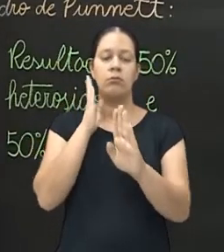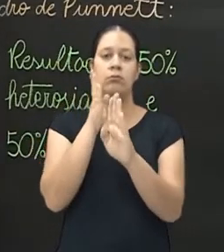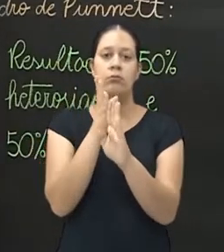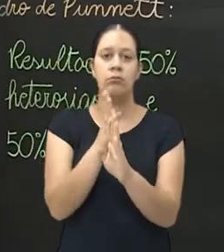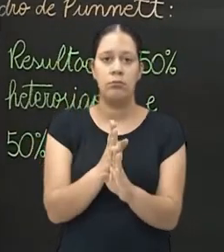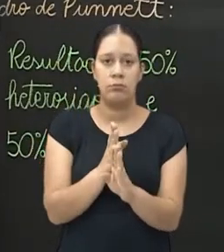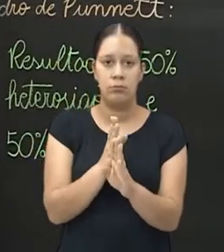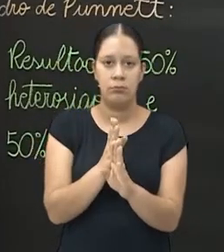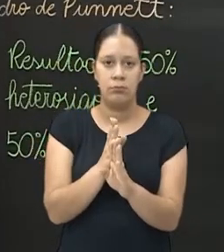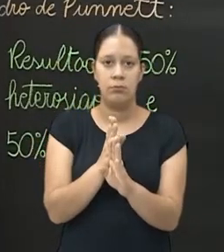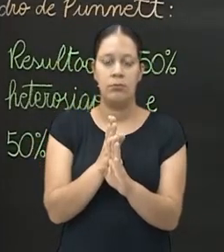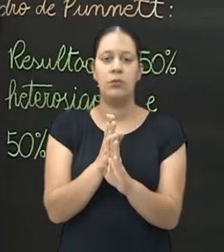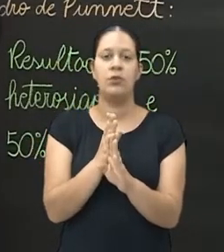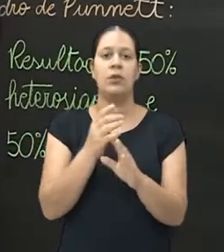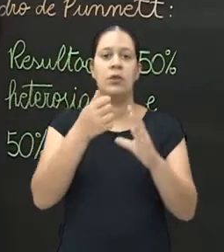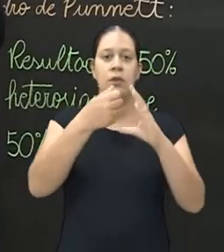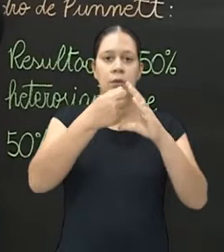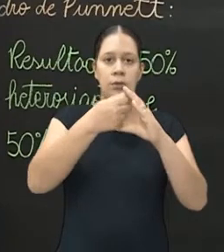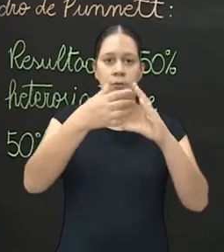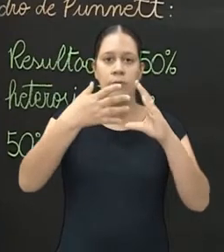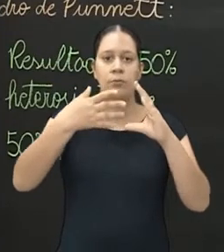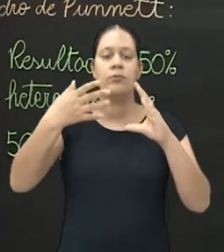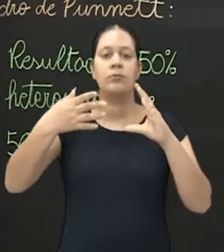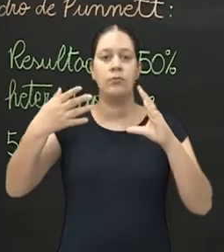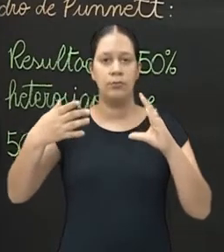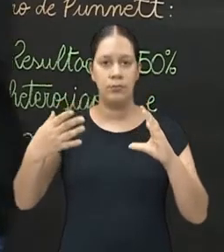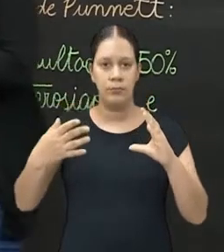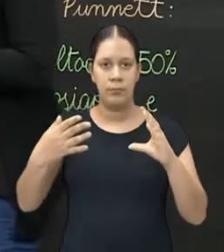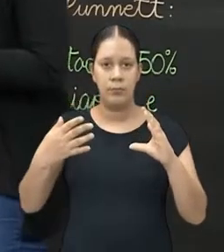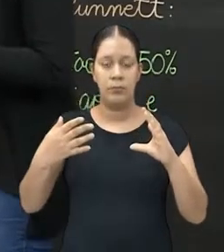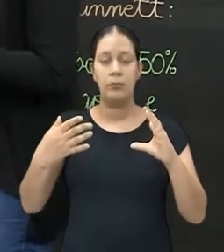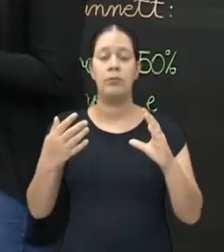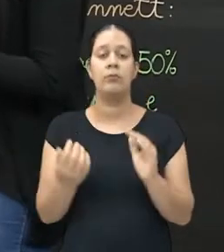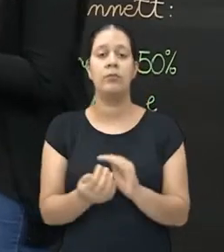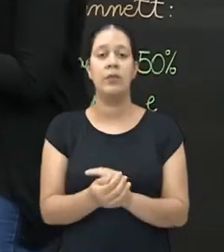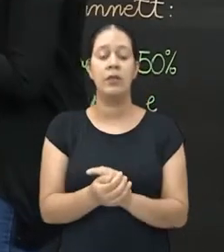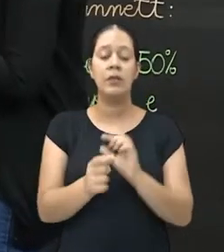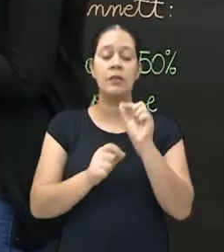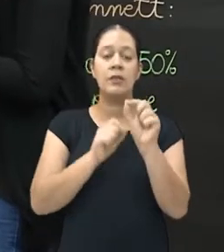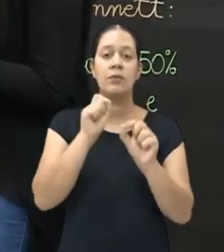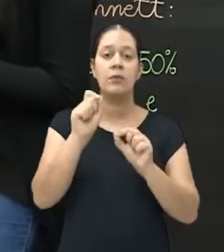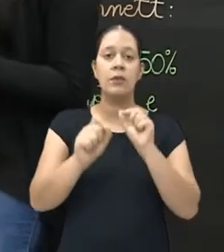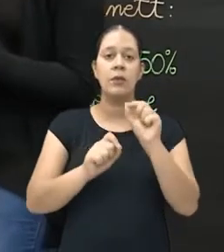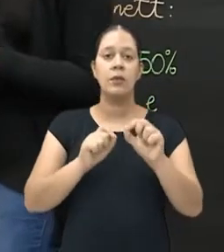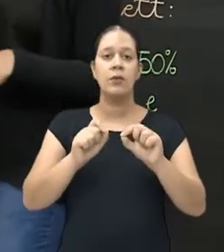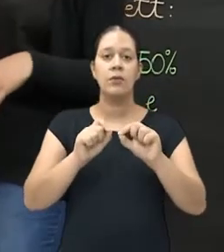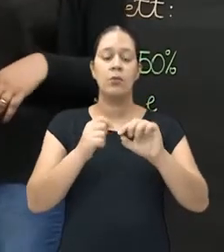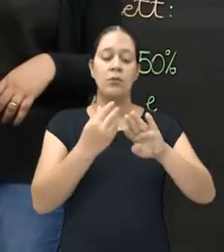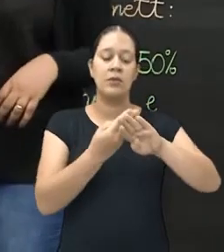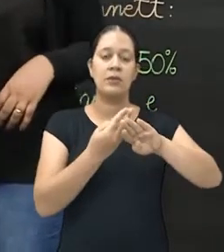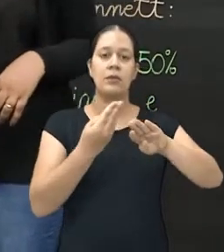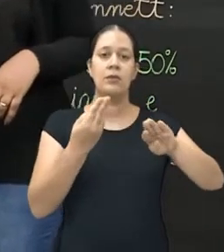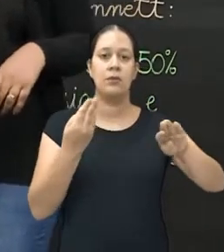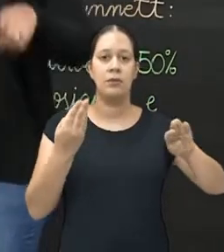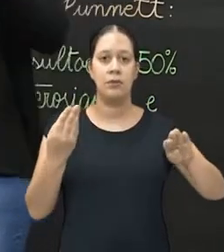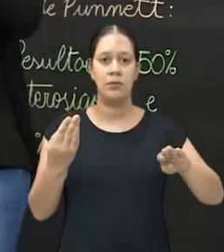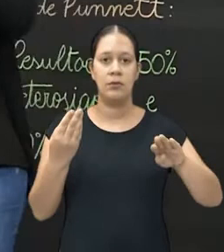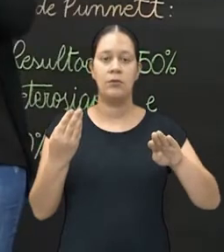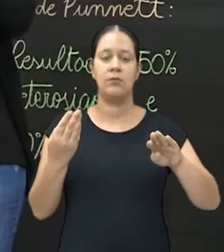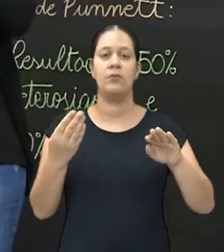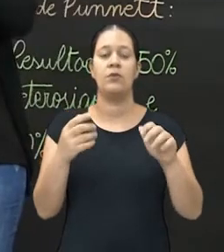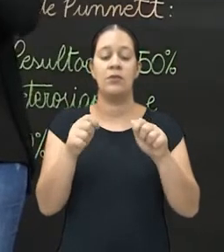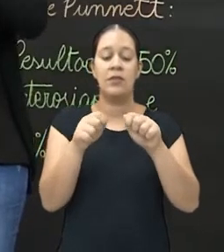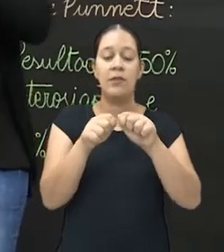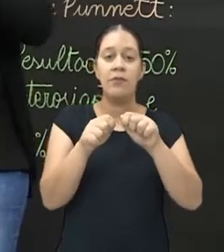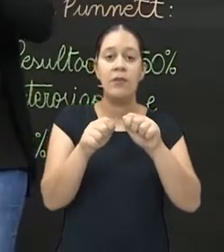de fatores. Então, cada característica é determinada por um par de fatores que se separam na formação dos gametas.